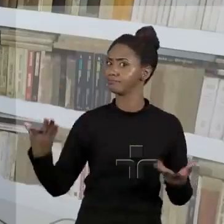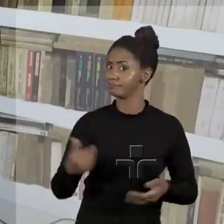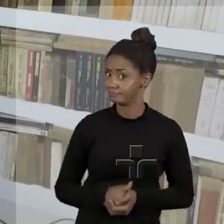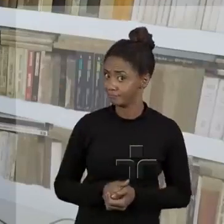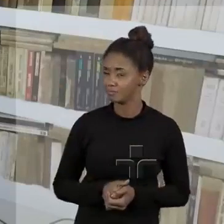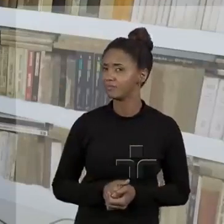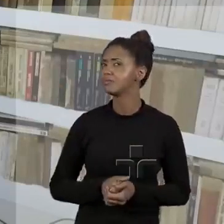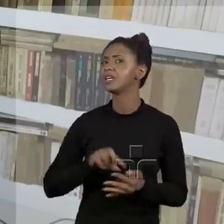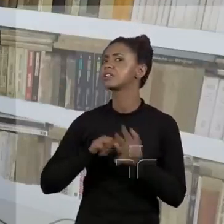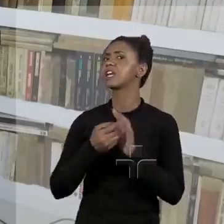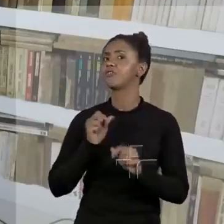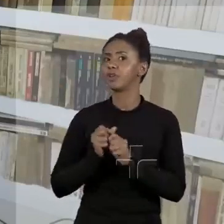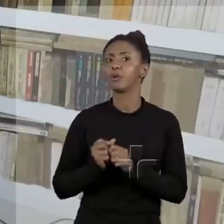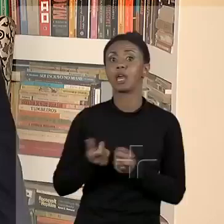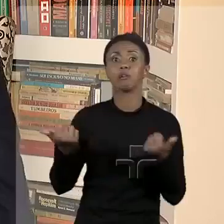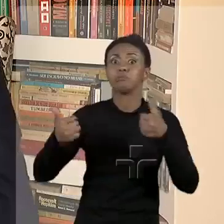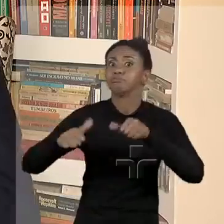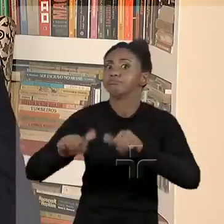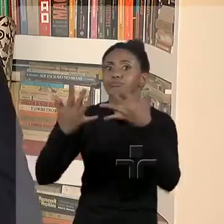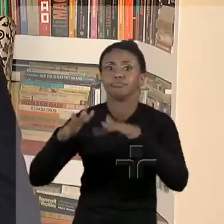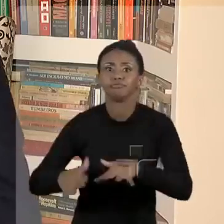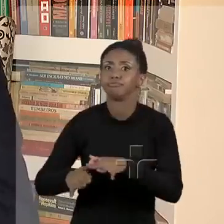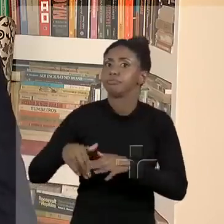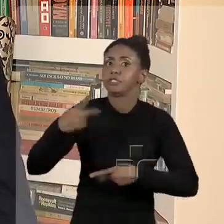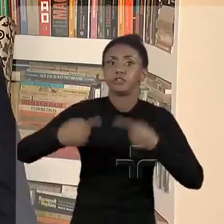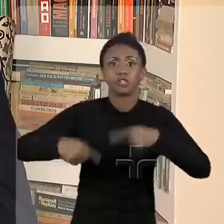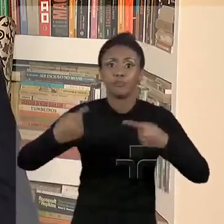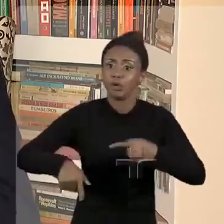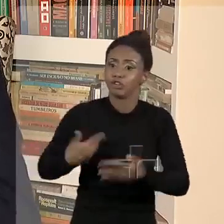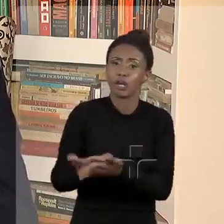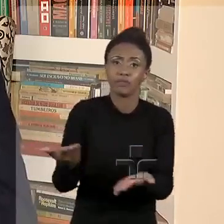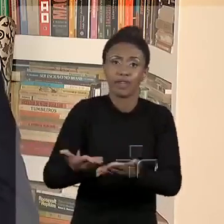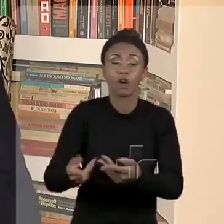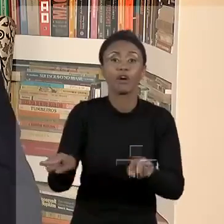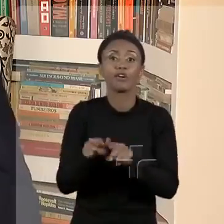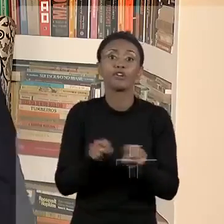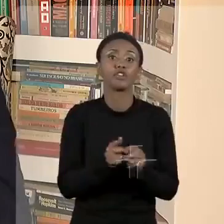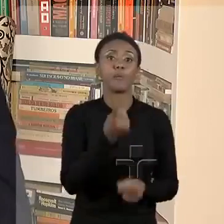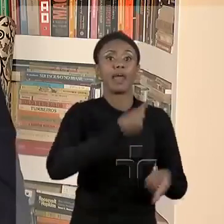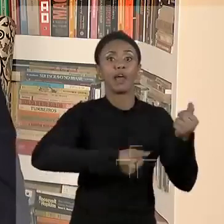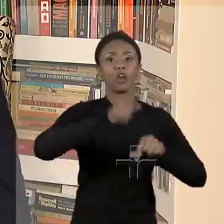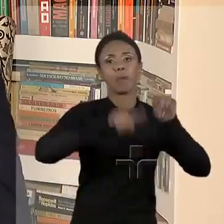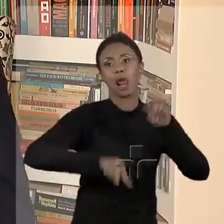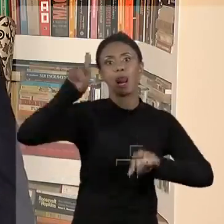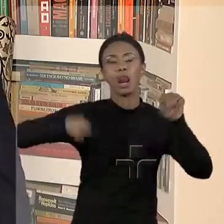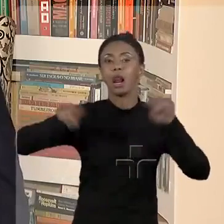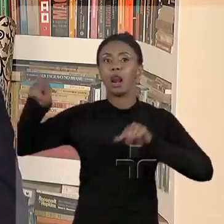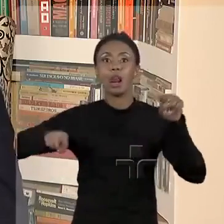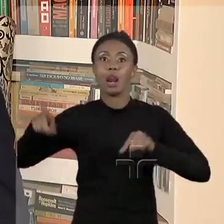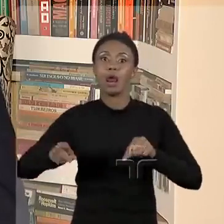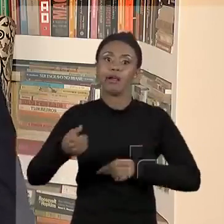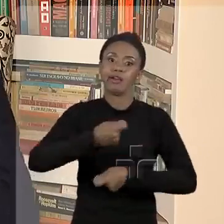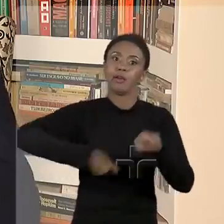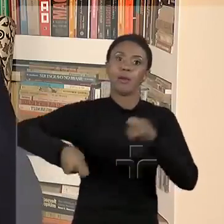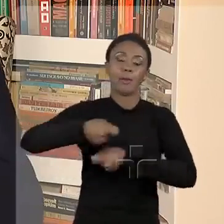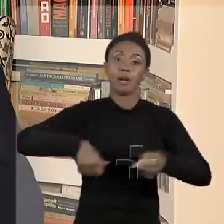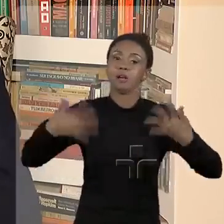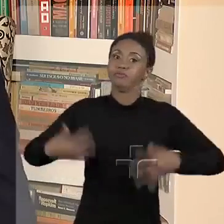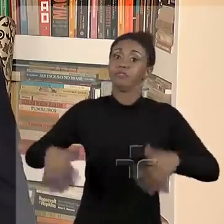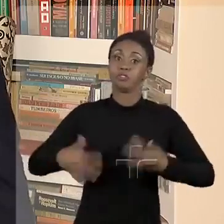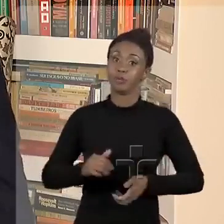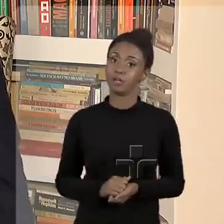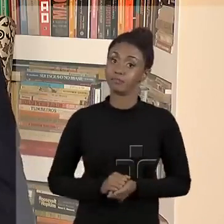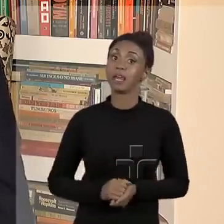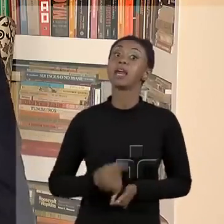reflexo de uma crise política que permanece e de expectativas na economia que deixam de cabelo em pé o chamado mercado tal. Bem, a